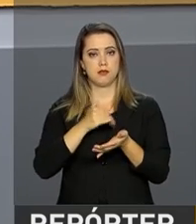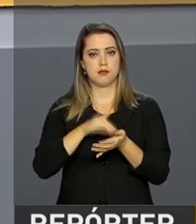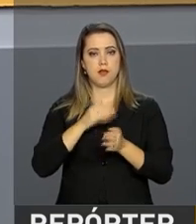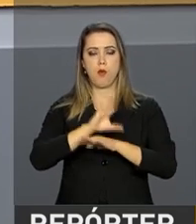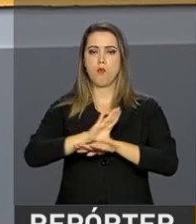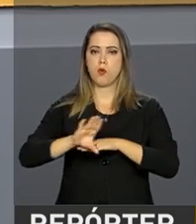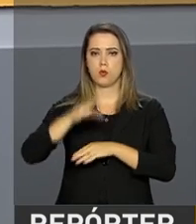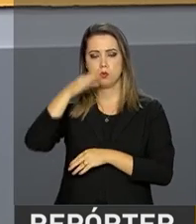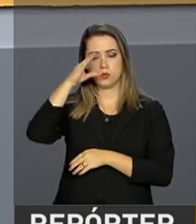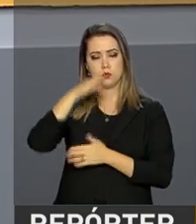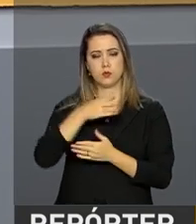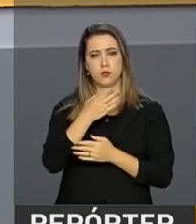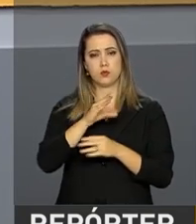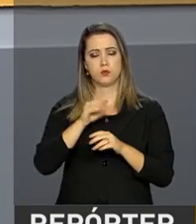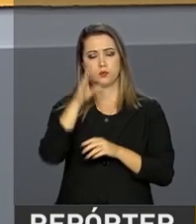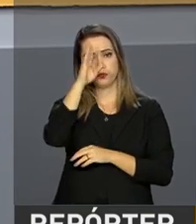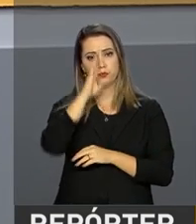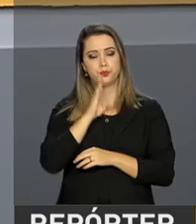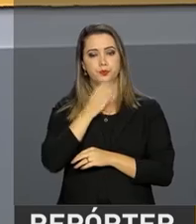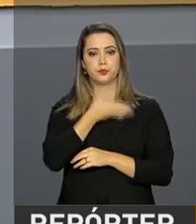site